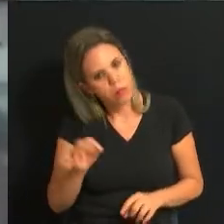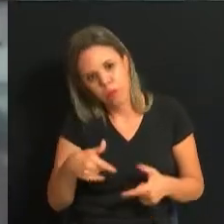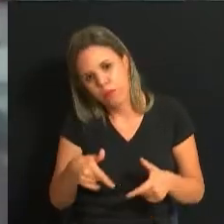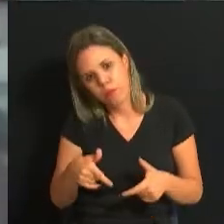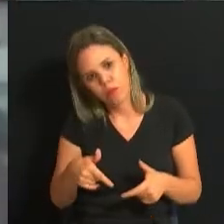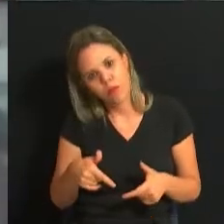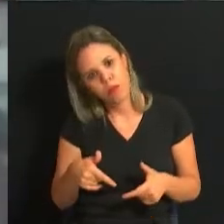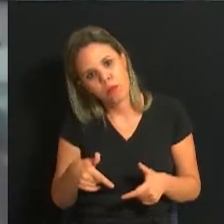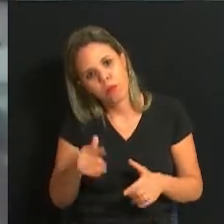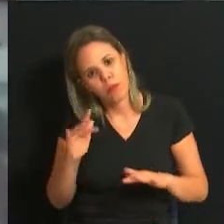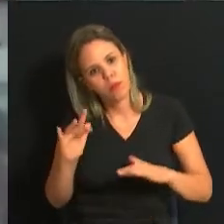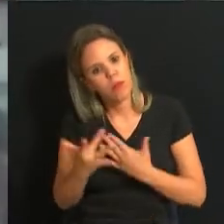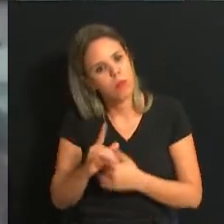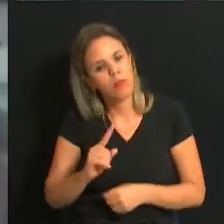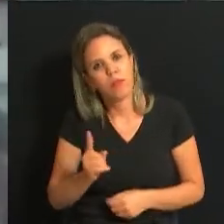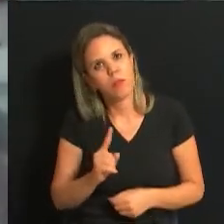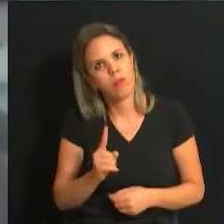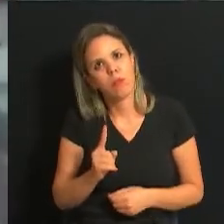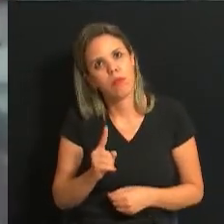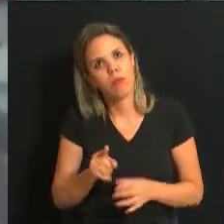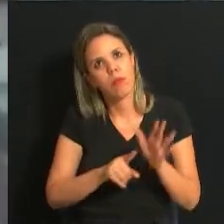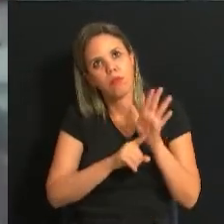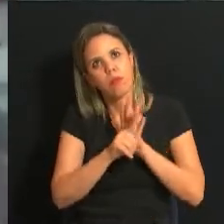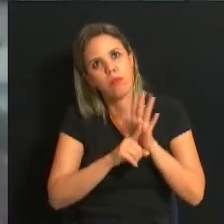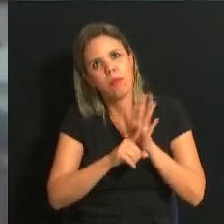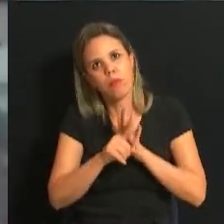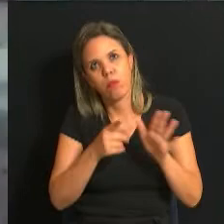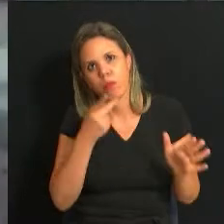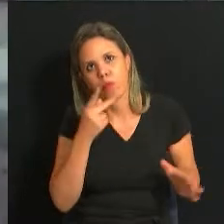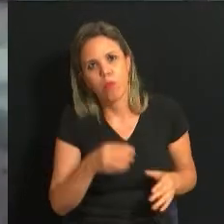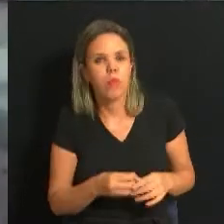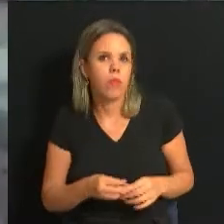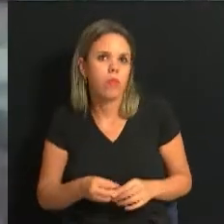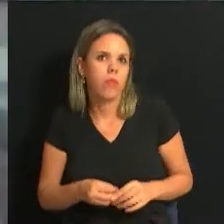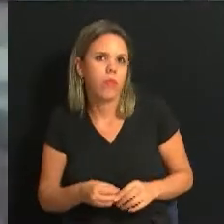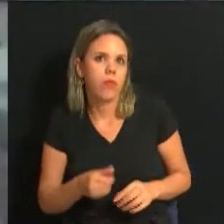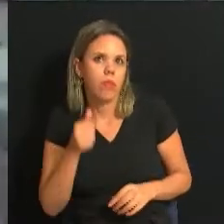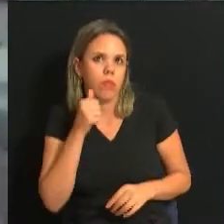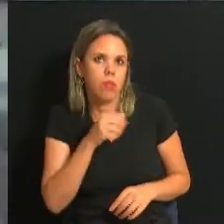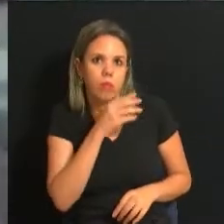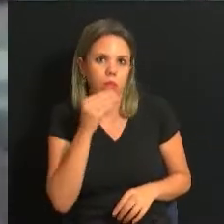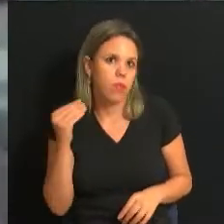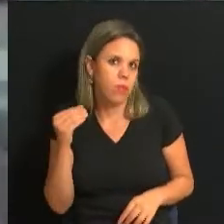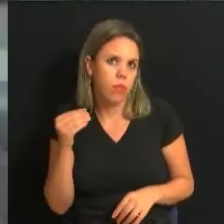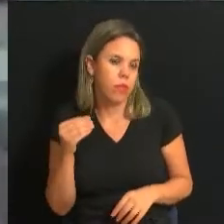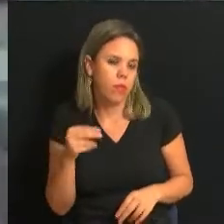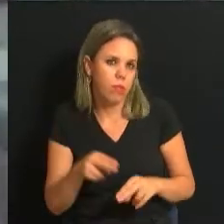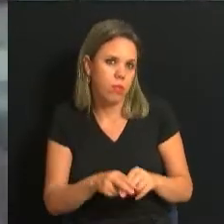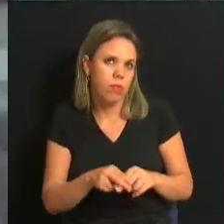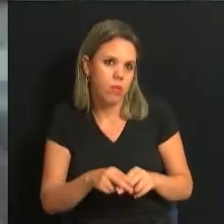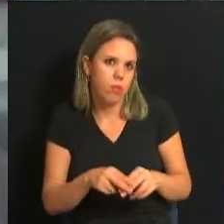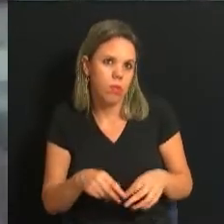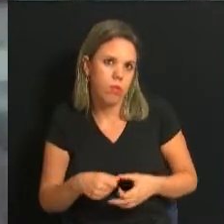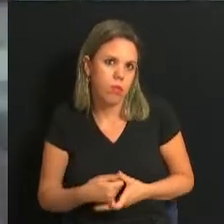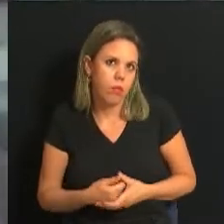com a rede social. Tem muitos estudos que falam sobre meninas adolescentes que, por conta desses padrões inatingíveis